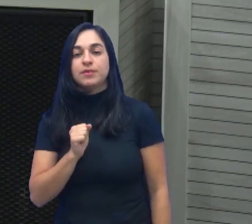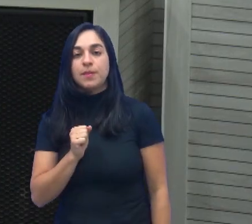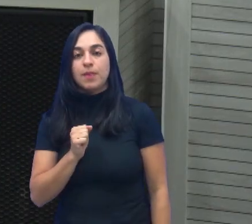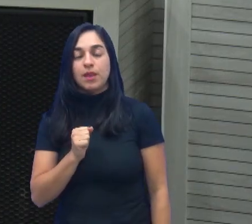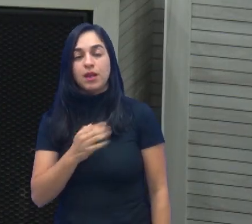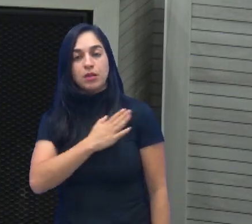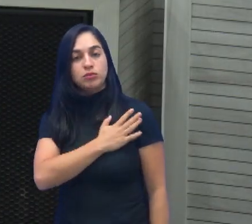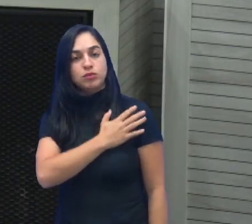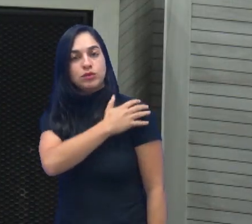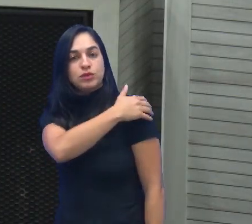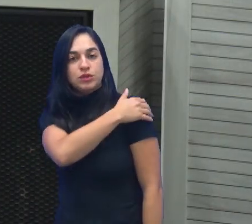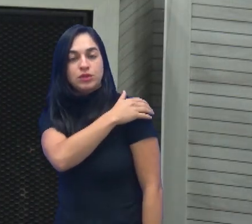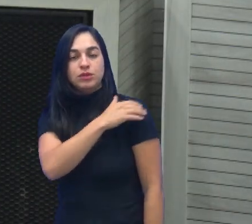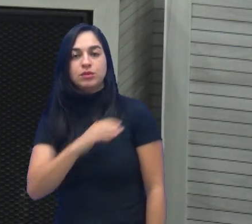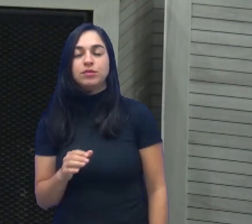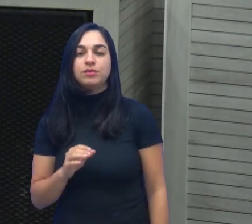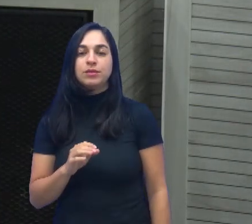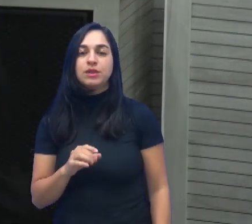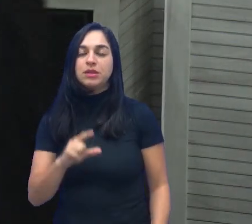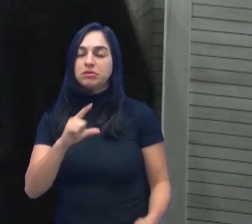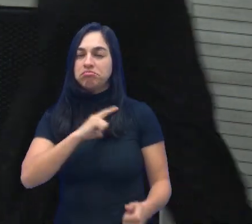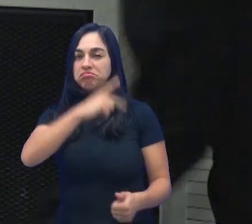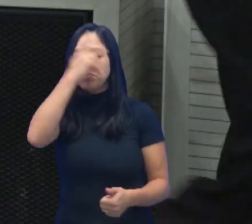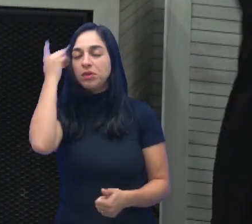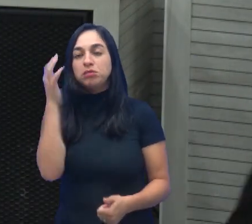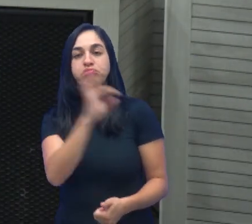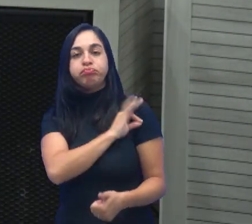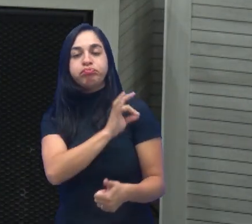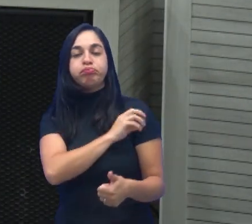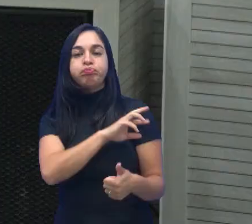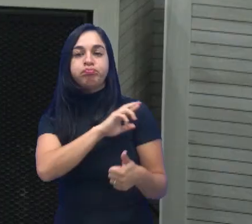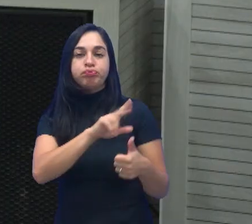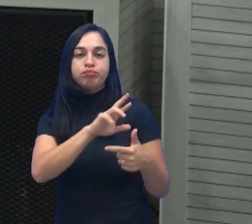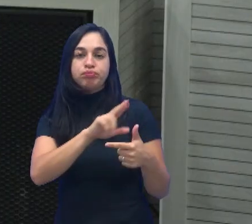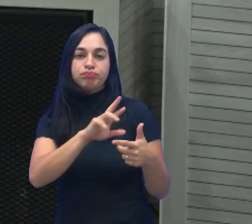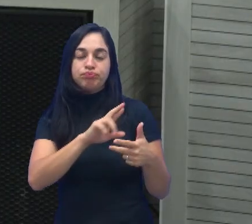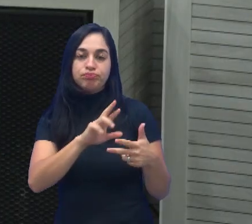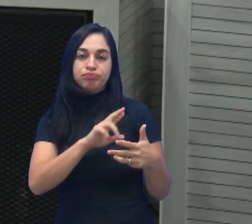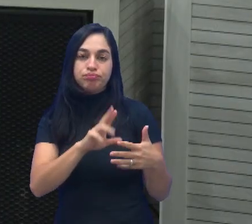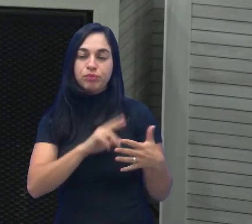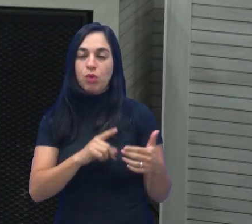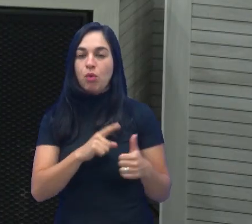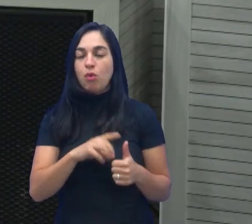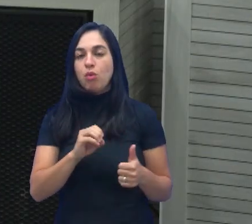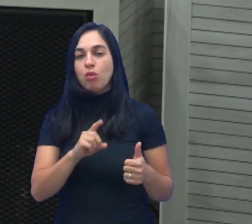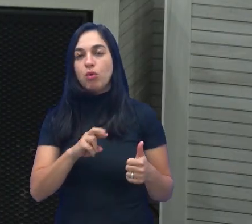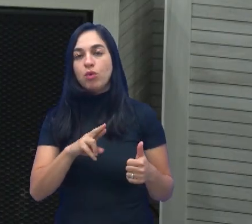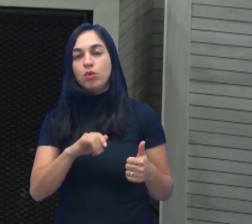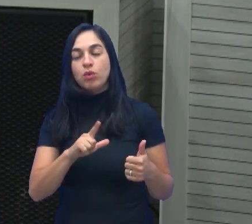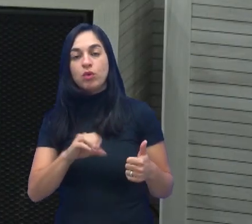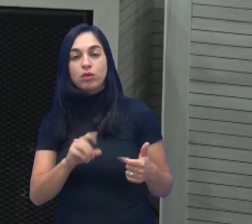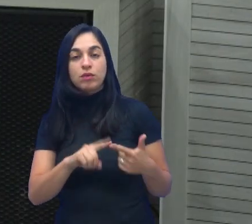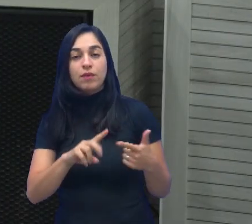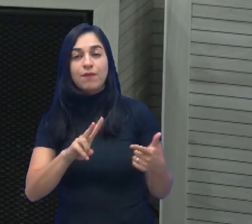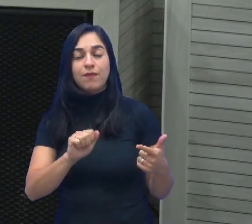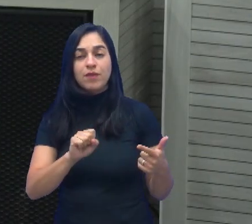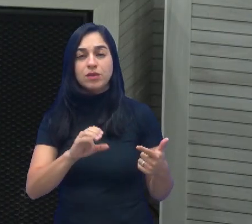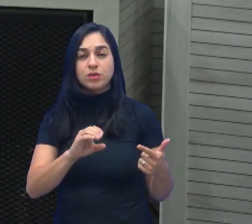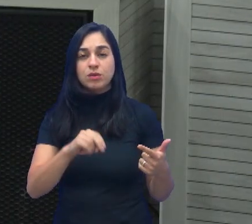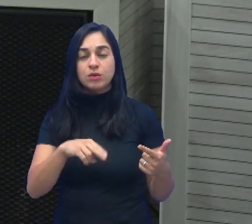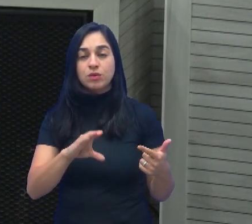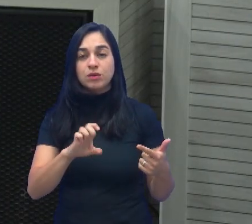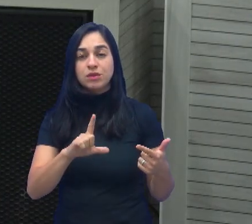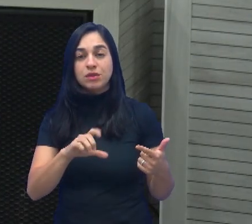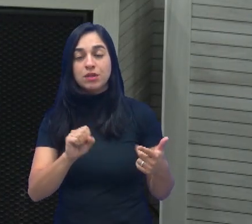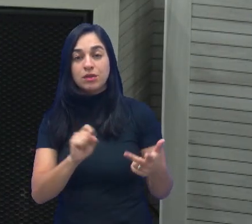cabo PM Nunes, cabo PN Orílio, soldado PM Vasconcelos, integrantes